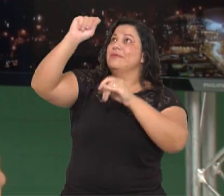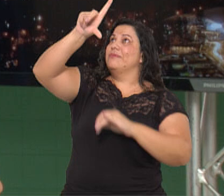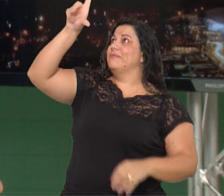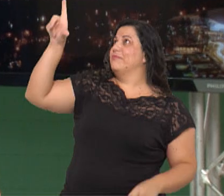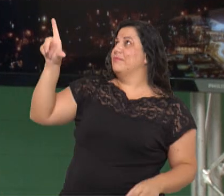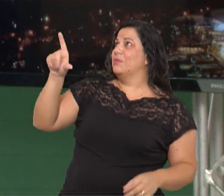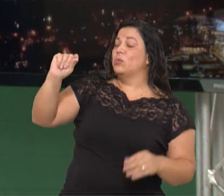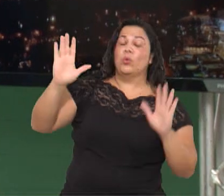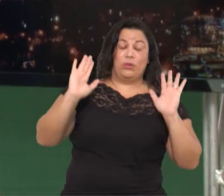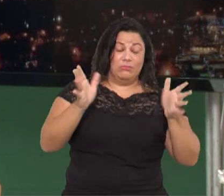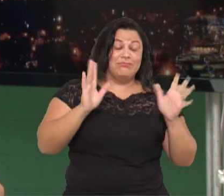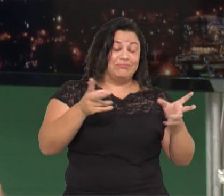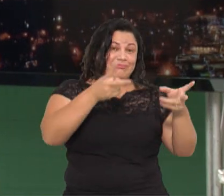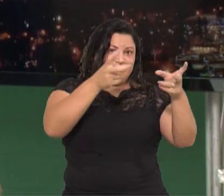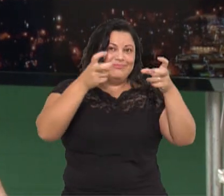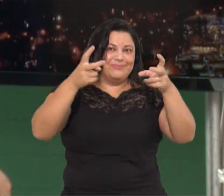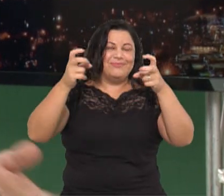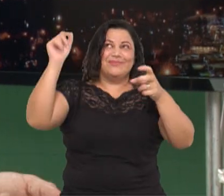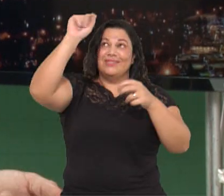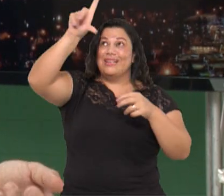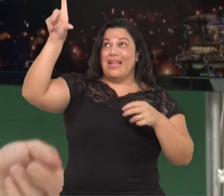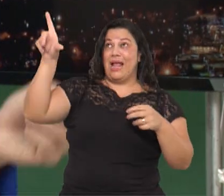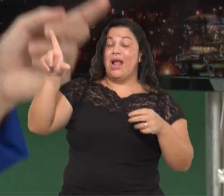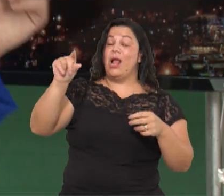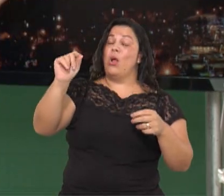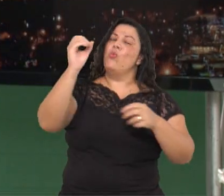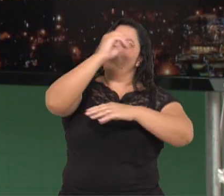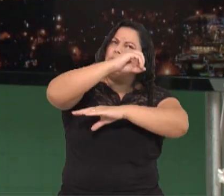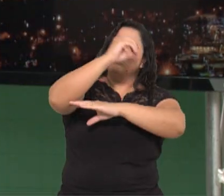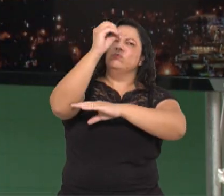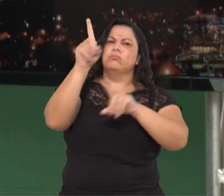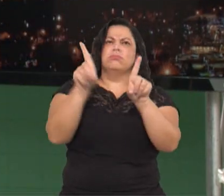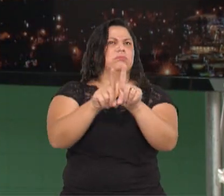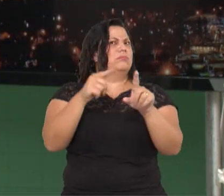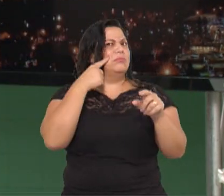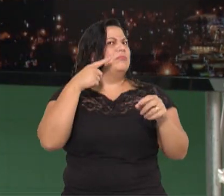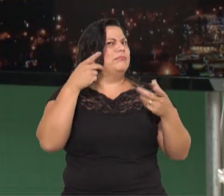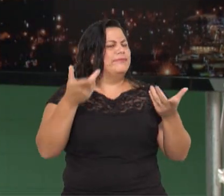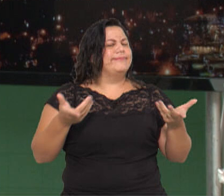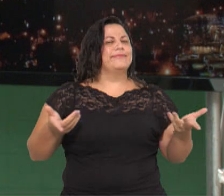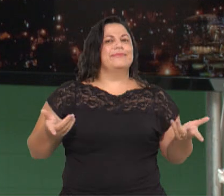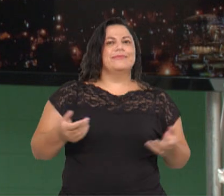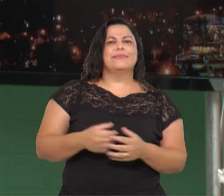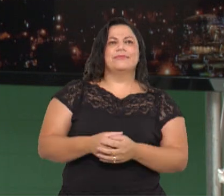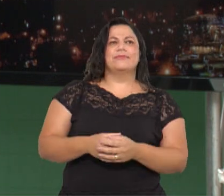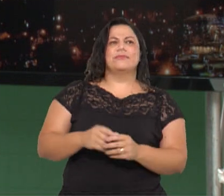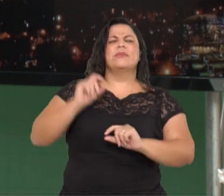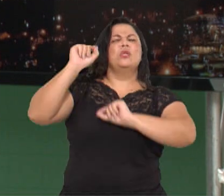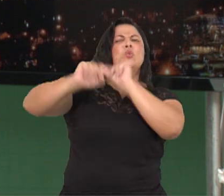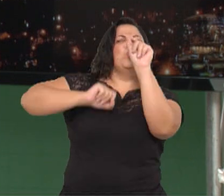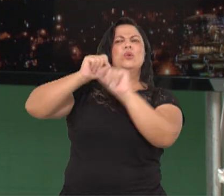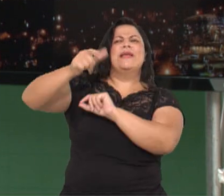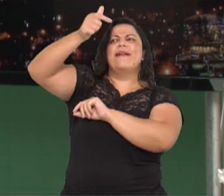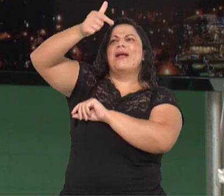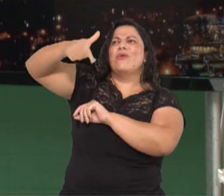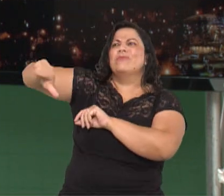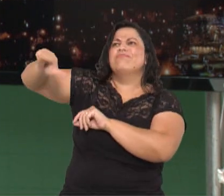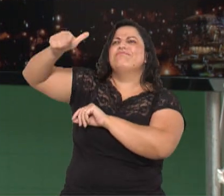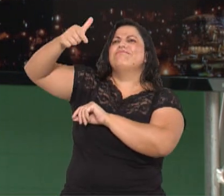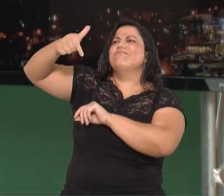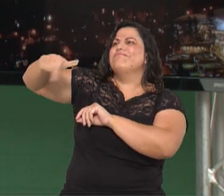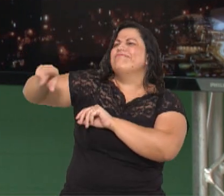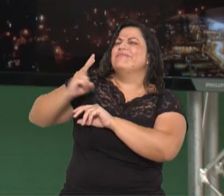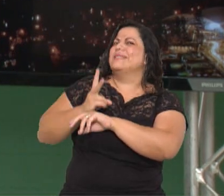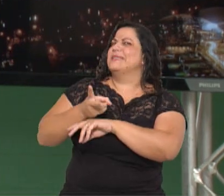muito provavelmente você observou a lua. Já notou fenômenos que se repetem no céu?